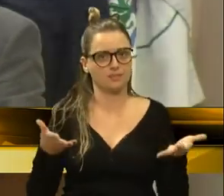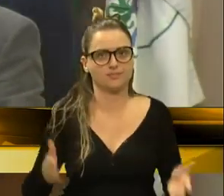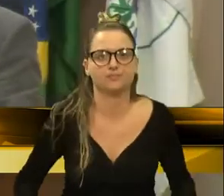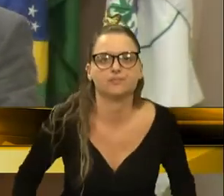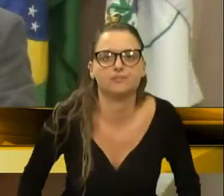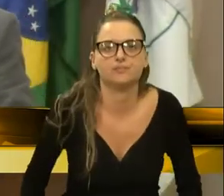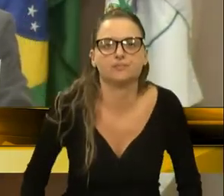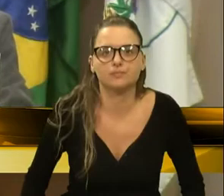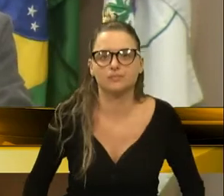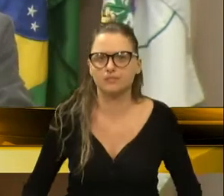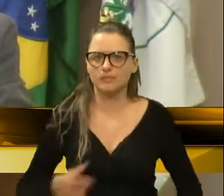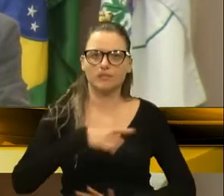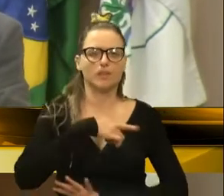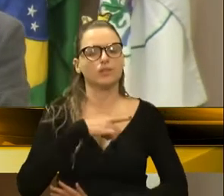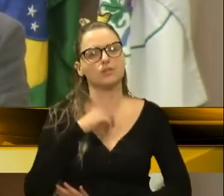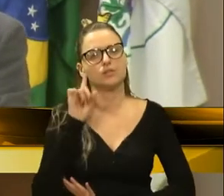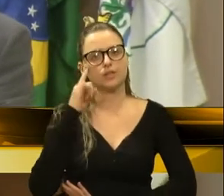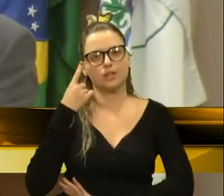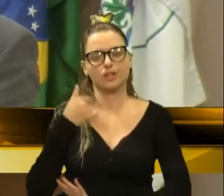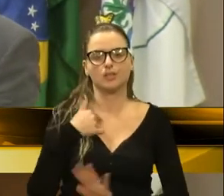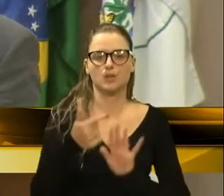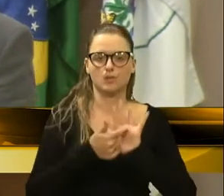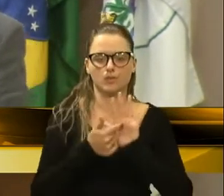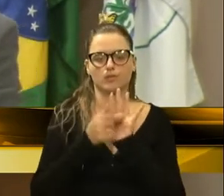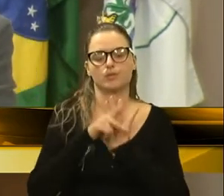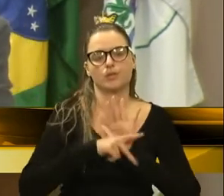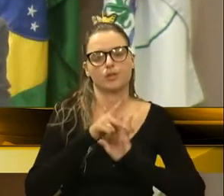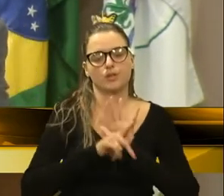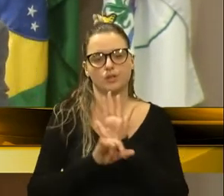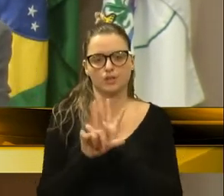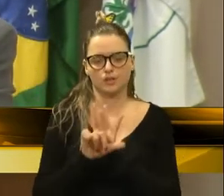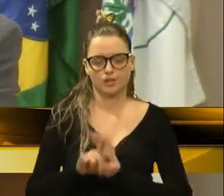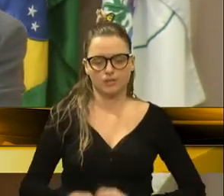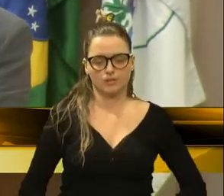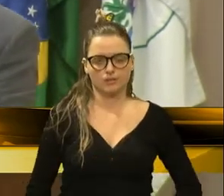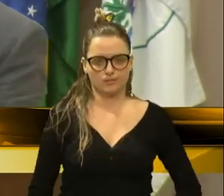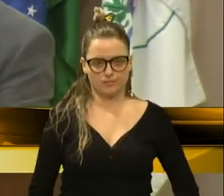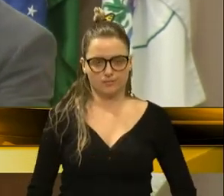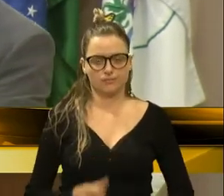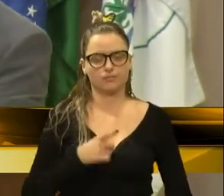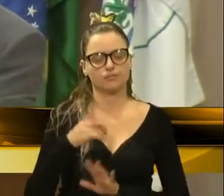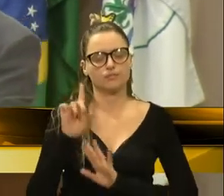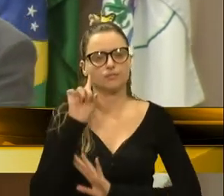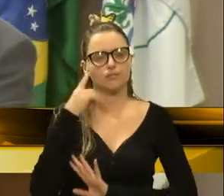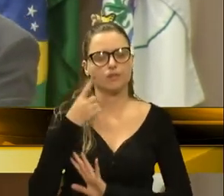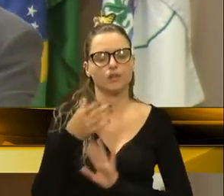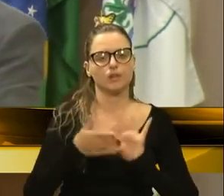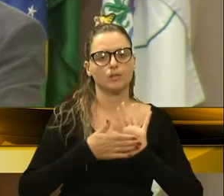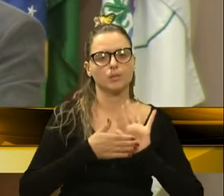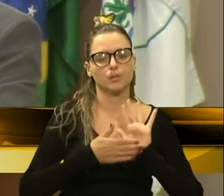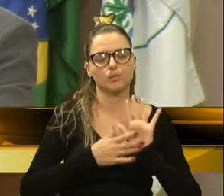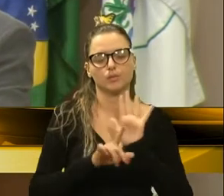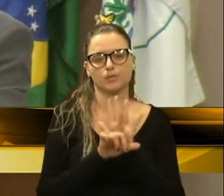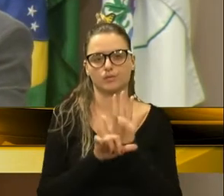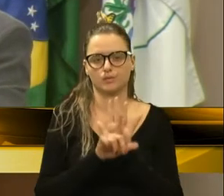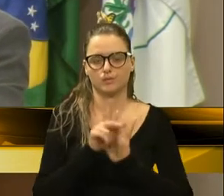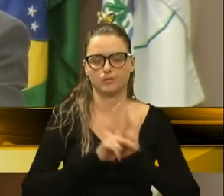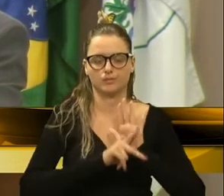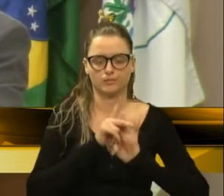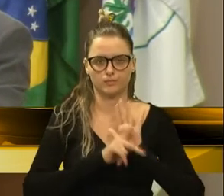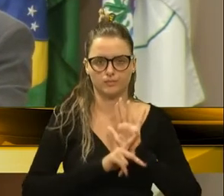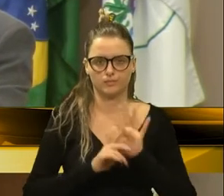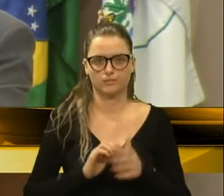até eu tive a ideia aqui de apresentar um projeto de lei. Eu tive a ideia de apresentar um projeto de